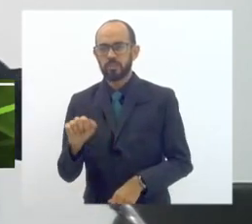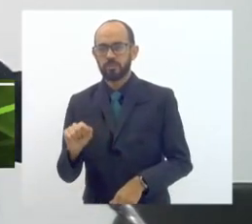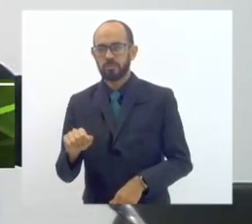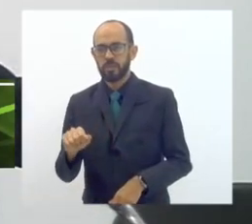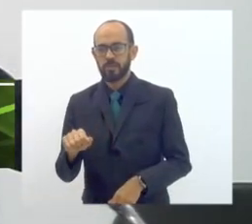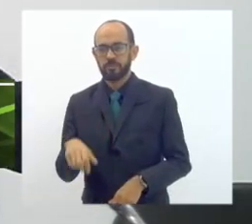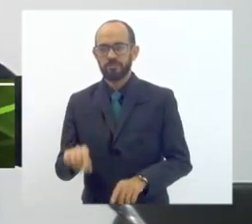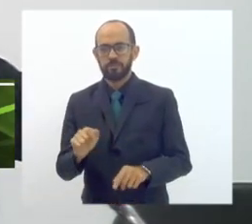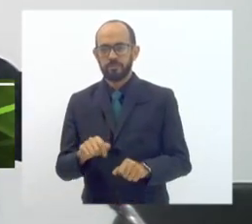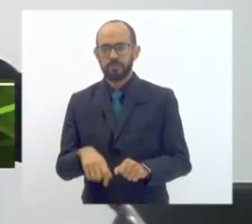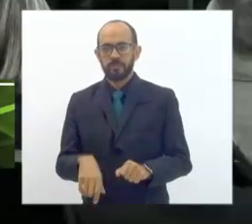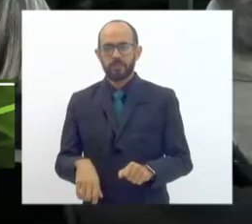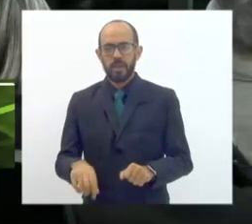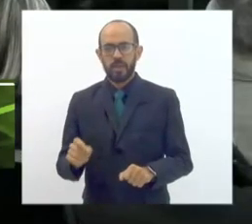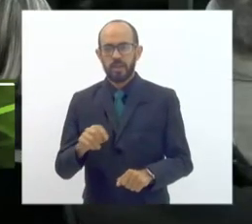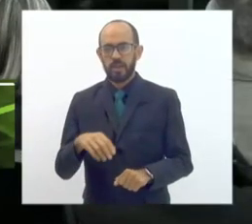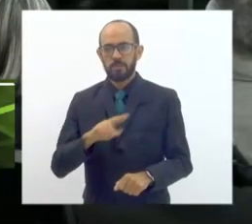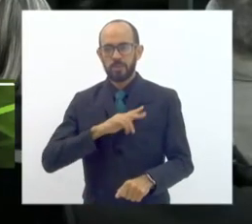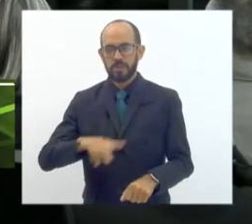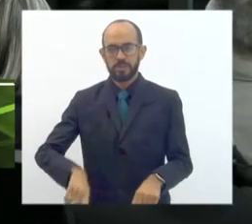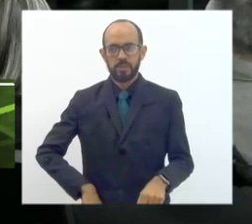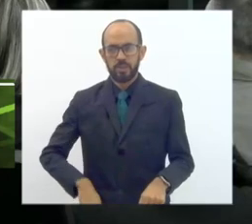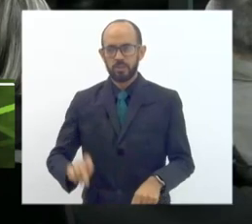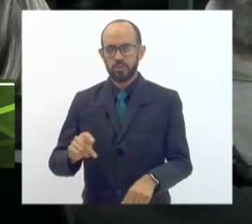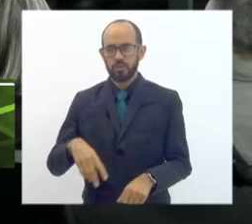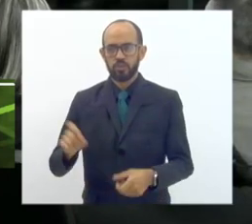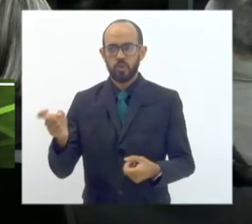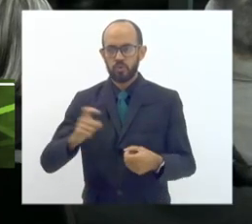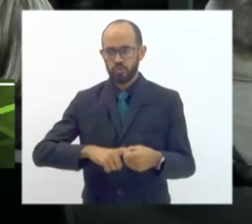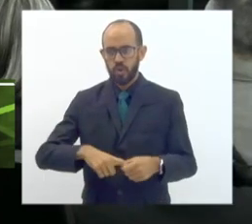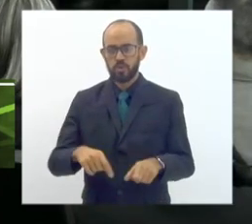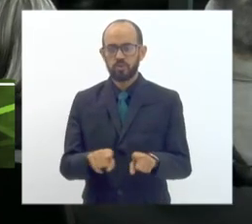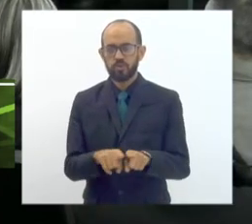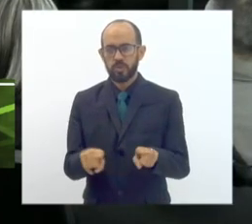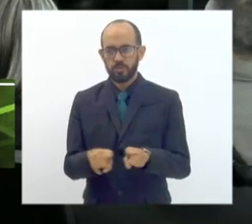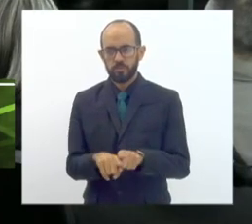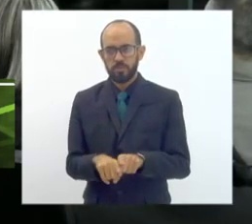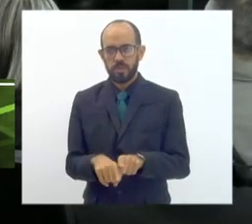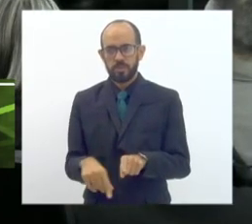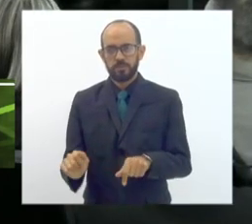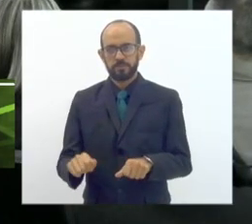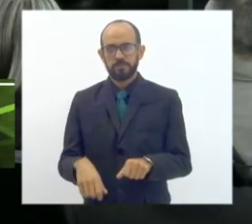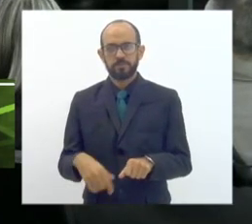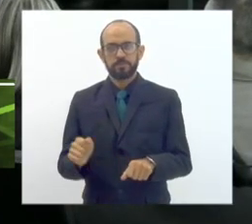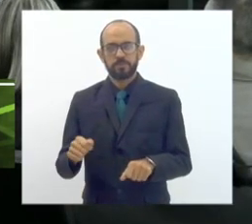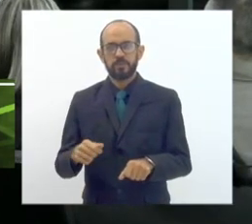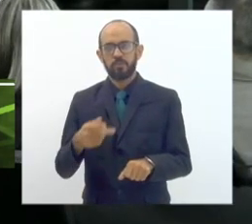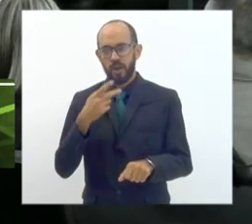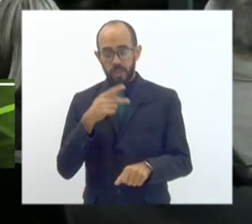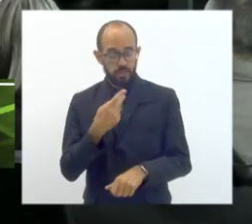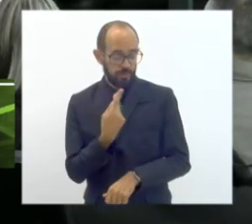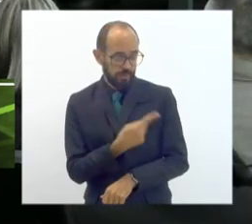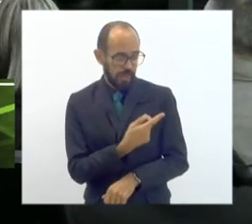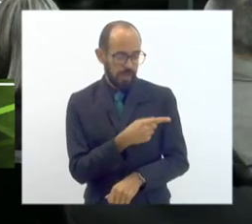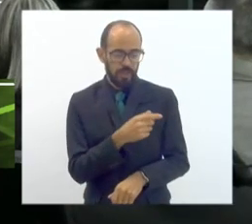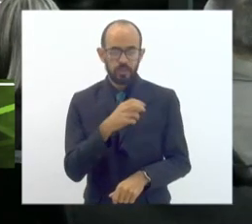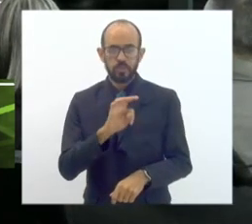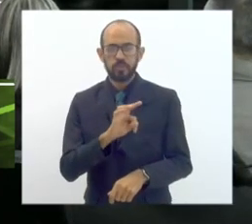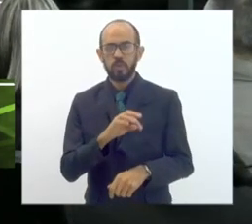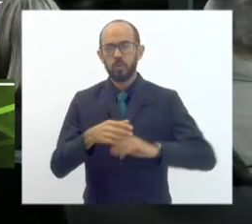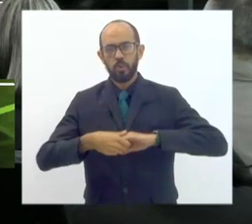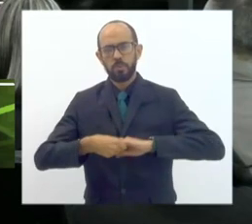grande secretária, grande presidente de consórcio, também, falando nela, eu falo em todas as mulheres presentes aqui também